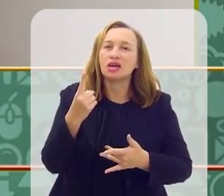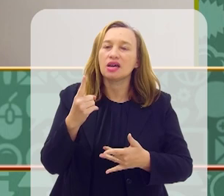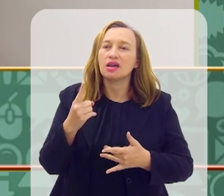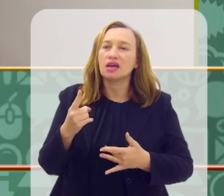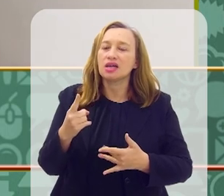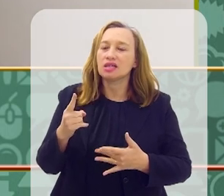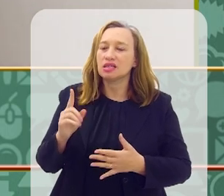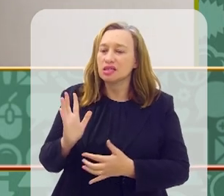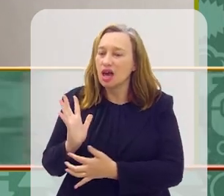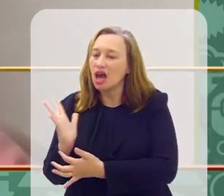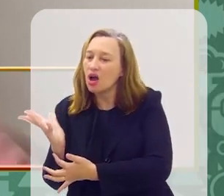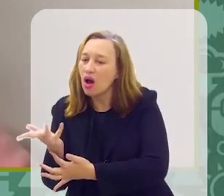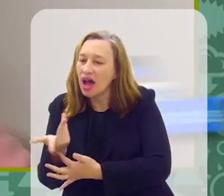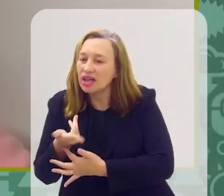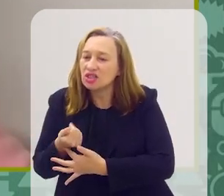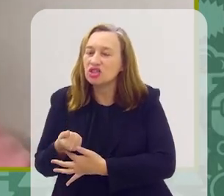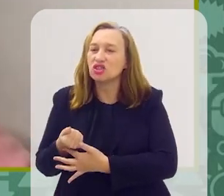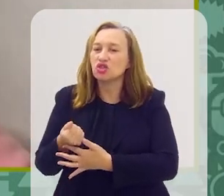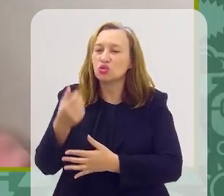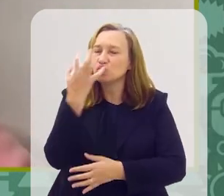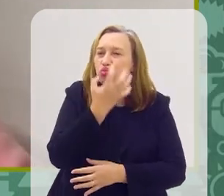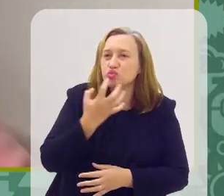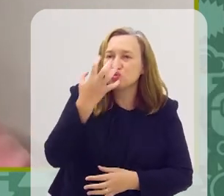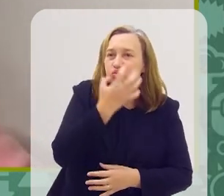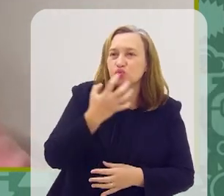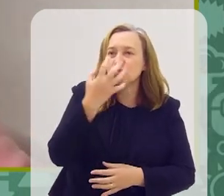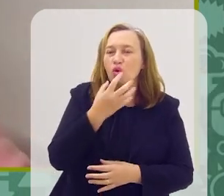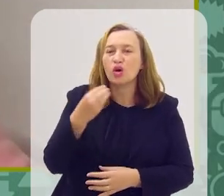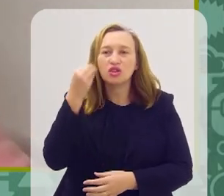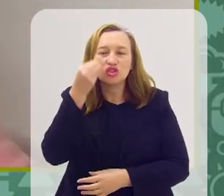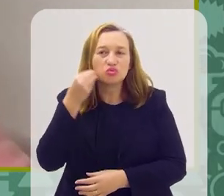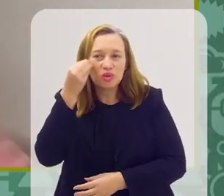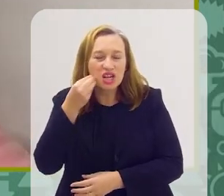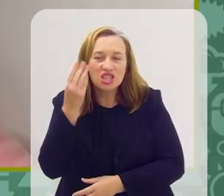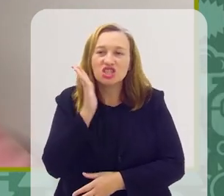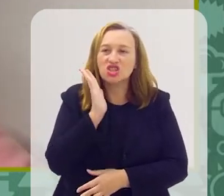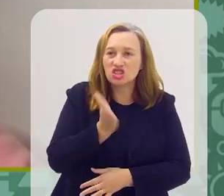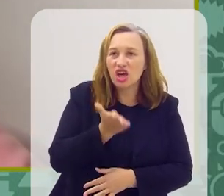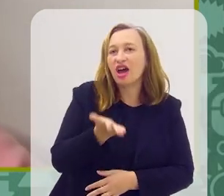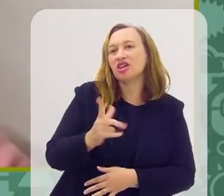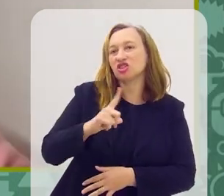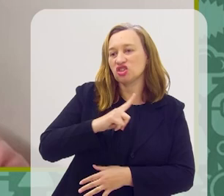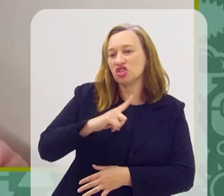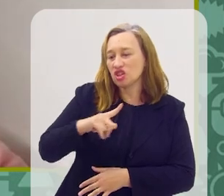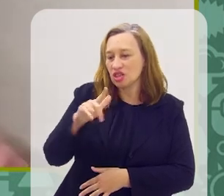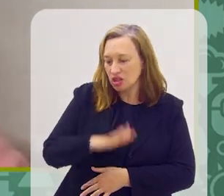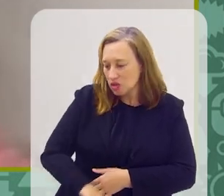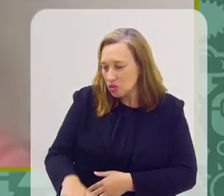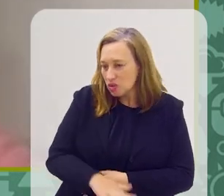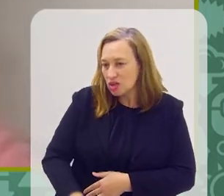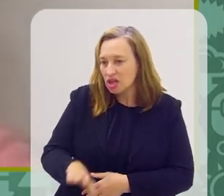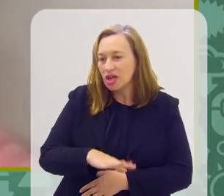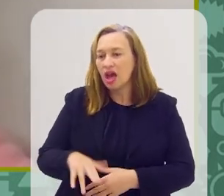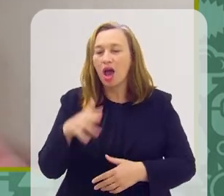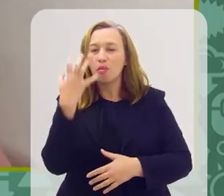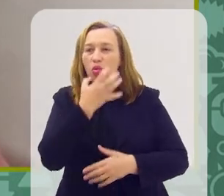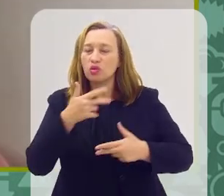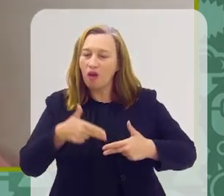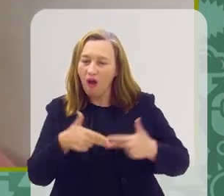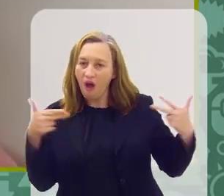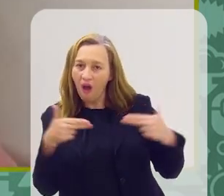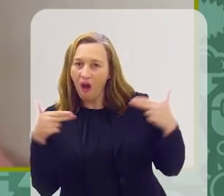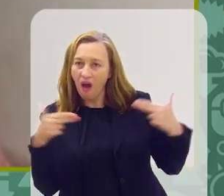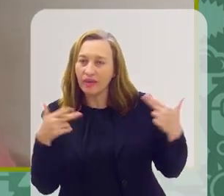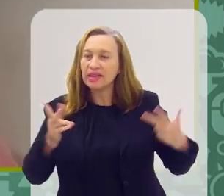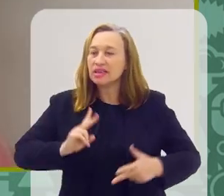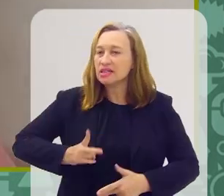lado artístico, esse meu lado musical, essa minha vivência que eu já trazia, né, da música rap, que era, né,